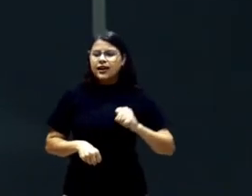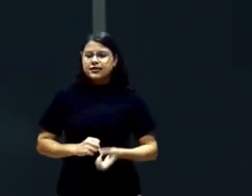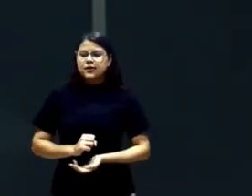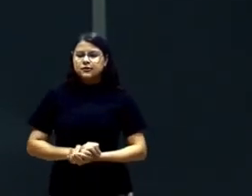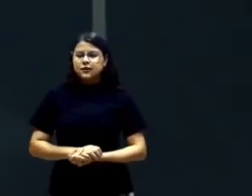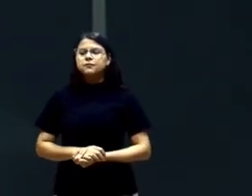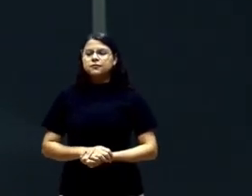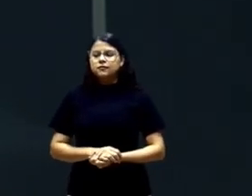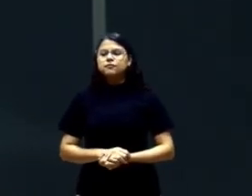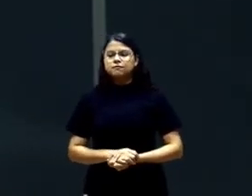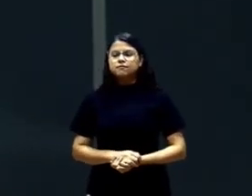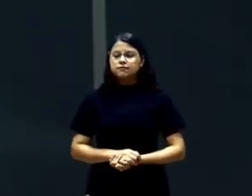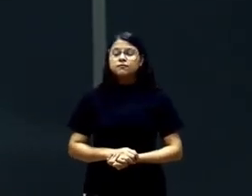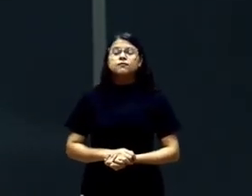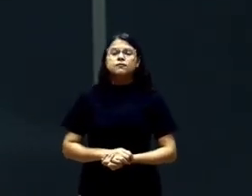insatisfeito,